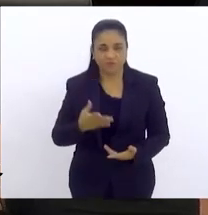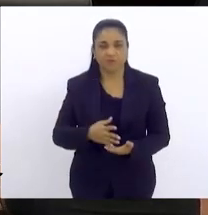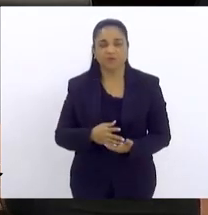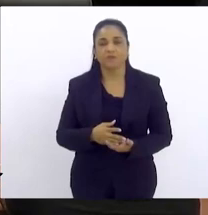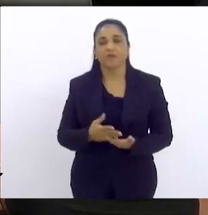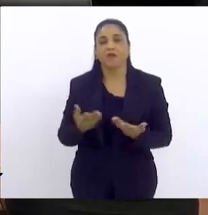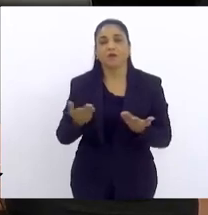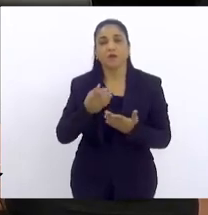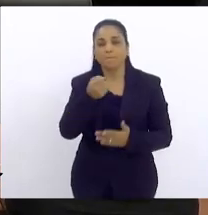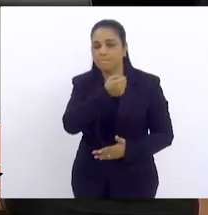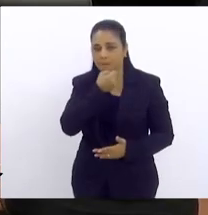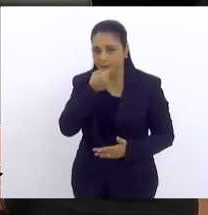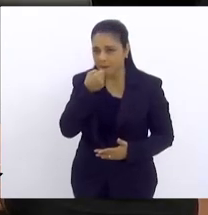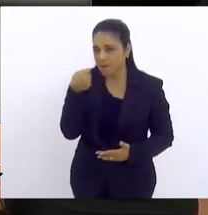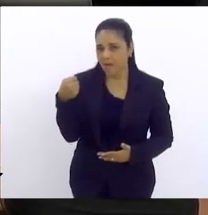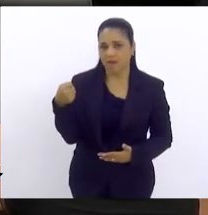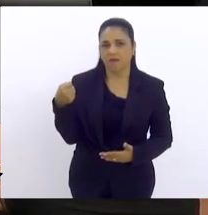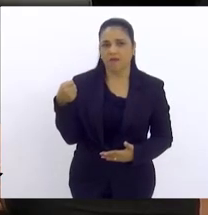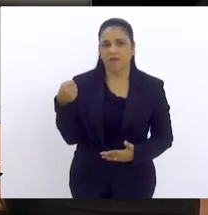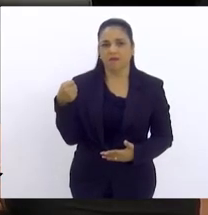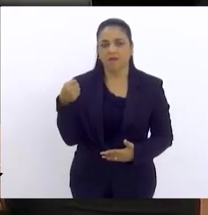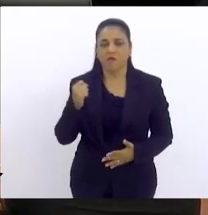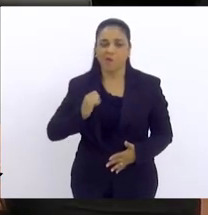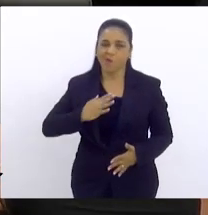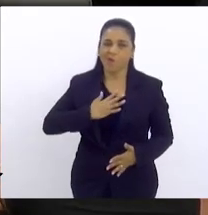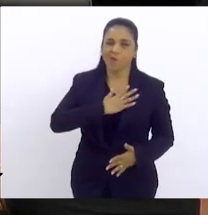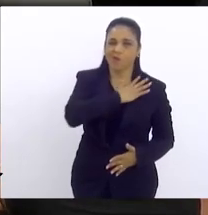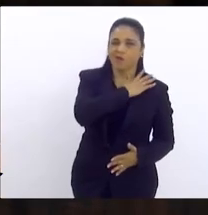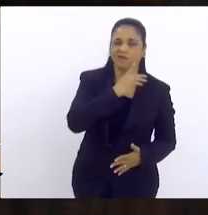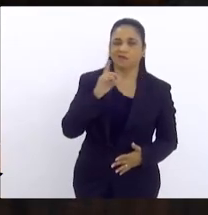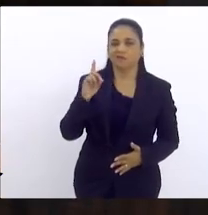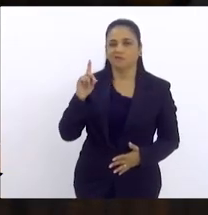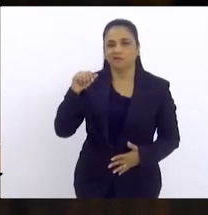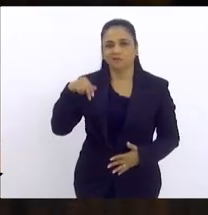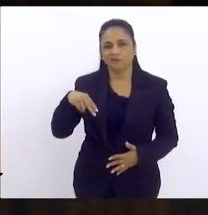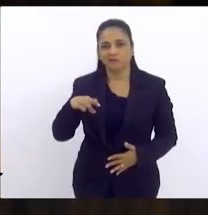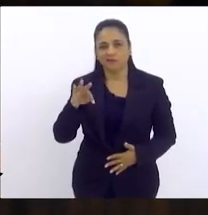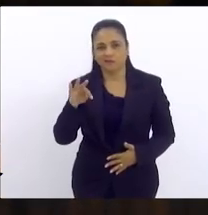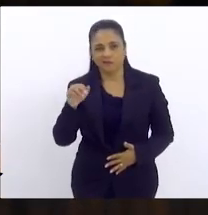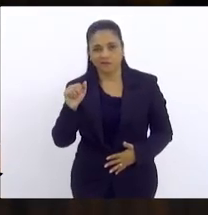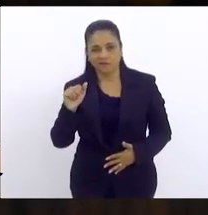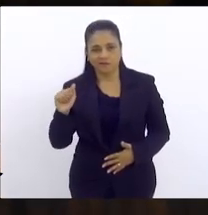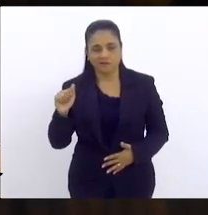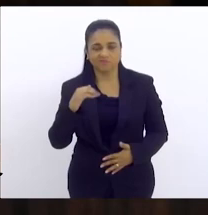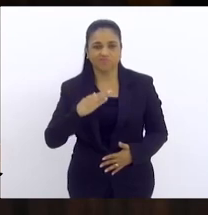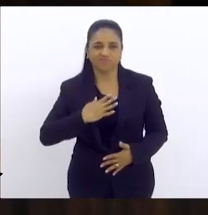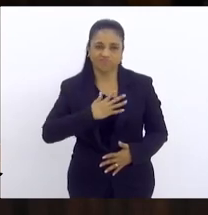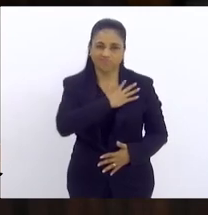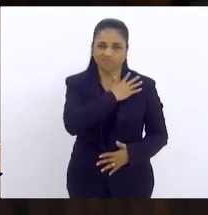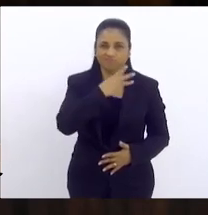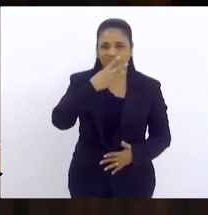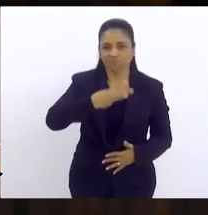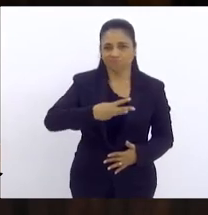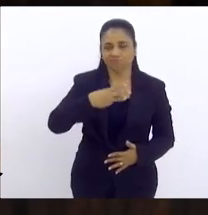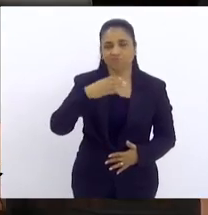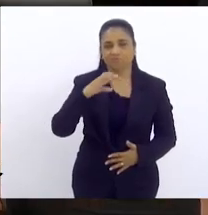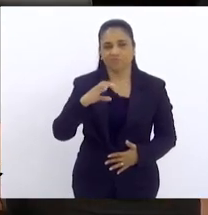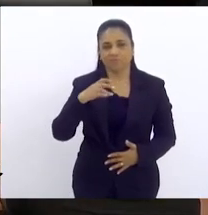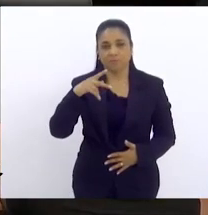passa a palavra então para o Coronel Dantas comandante do terceiro CPA